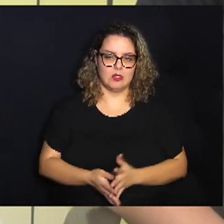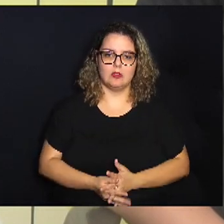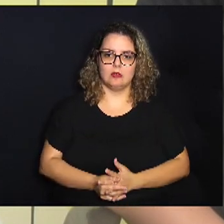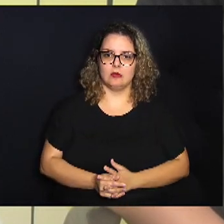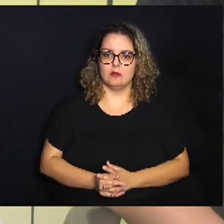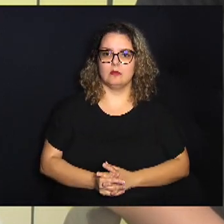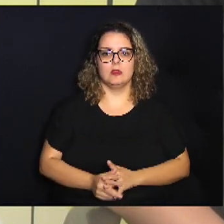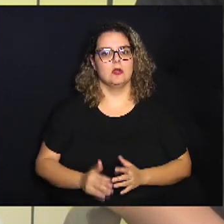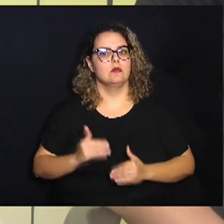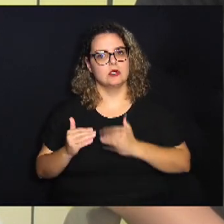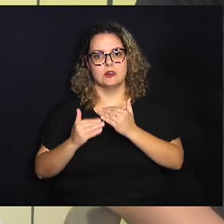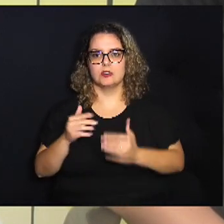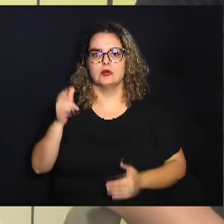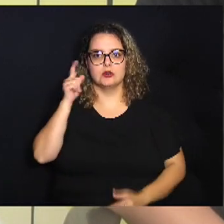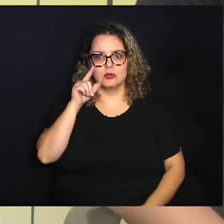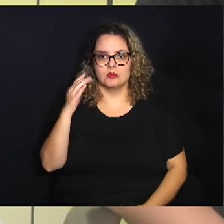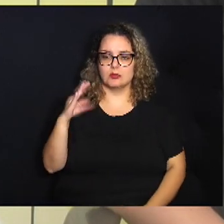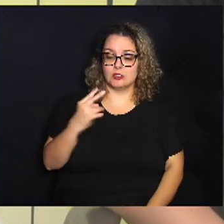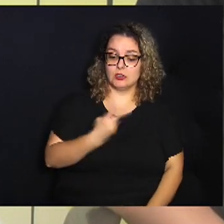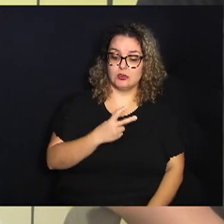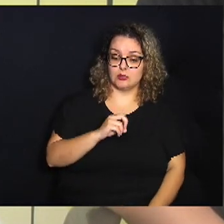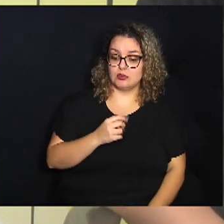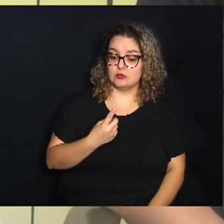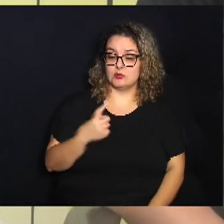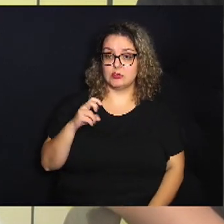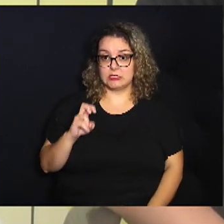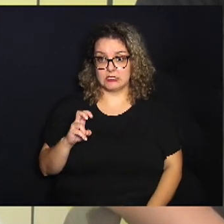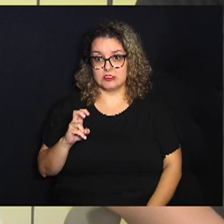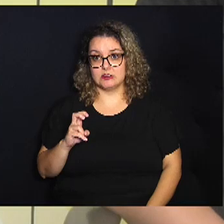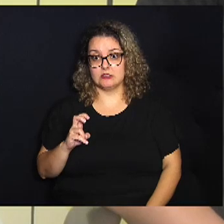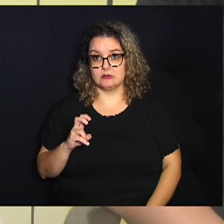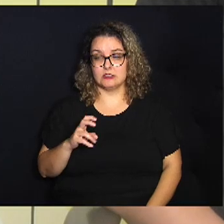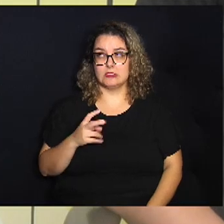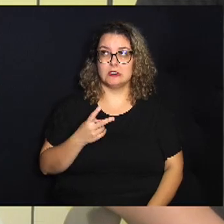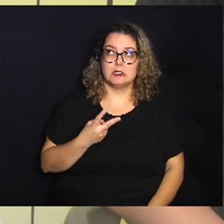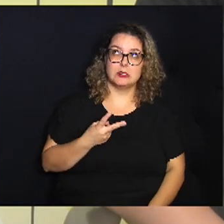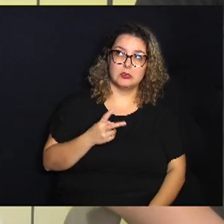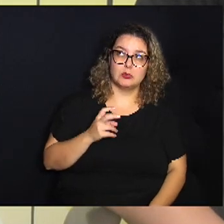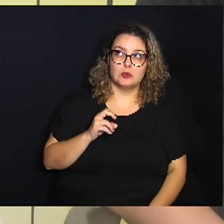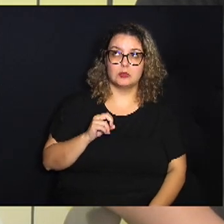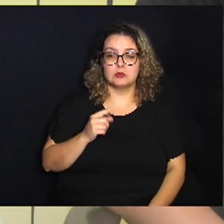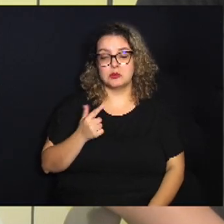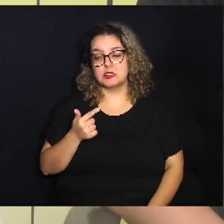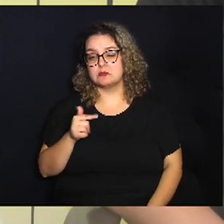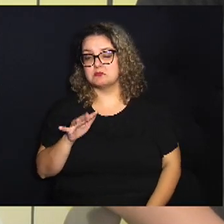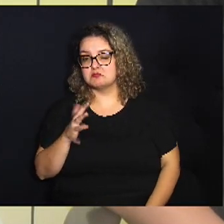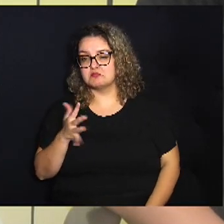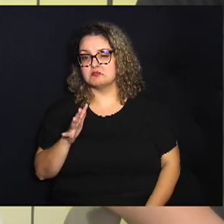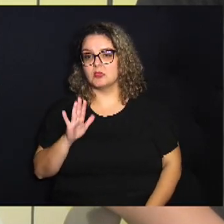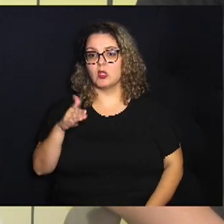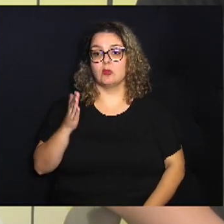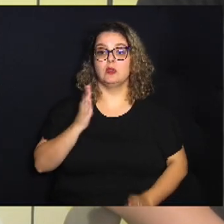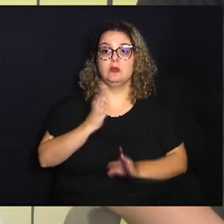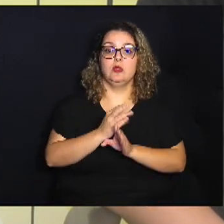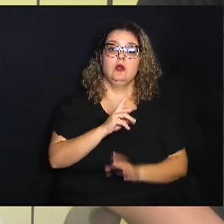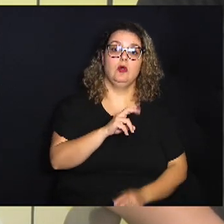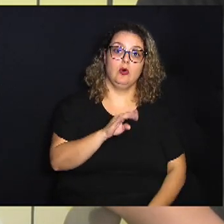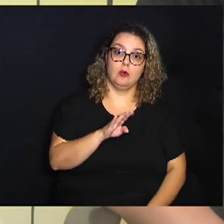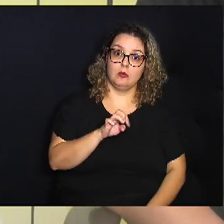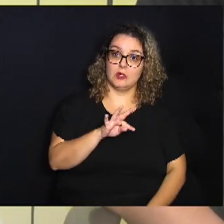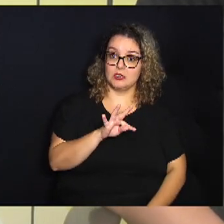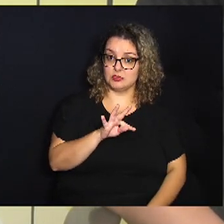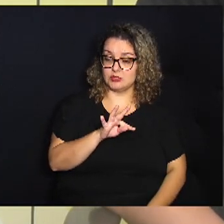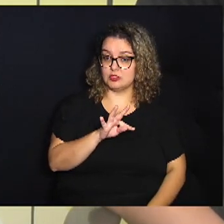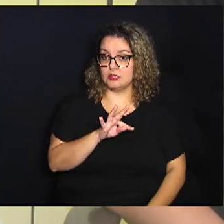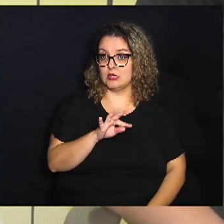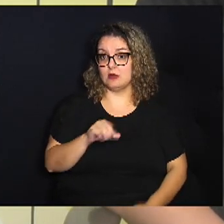desenvolveu e a gente conseguiu publicar em 2015. Em 2017, quando eu encontrei o Robert Scheidt pela primeira vez, a primeira coisa